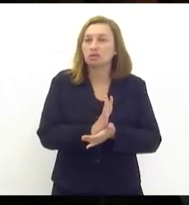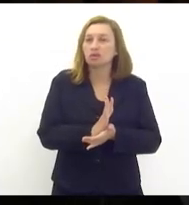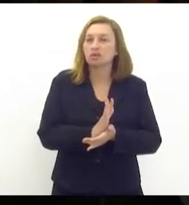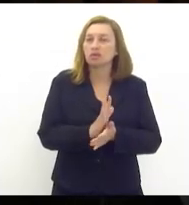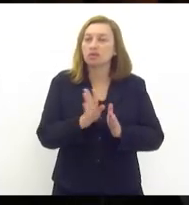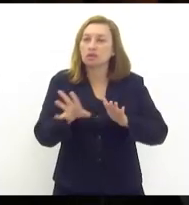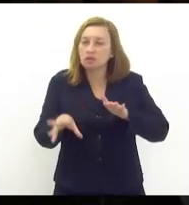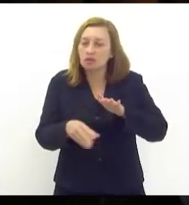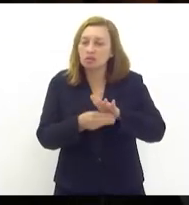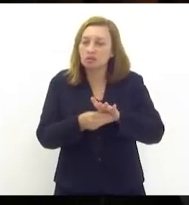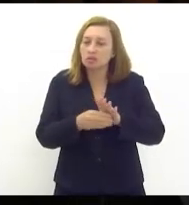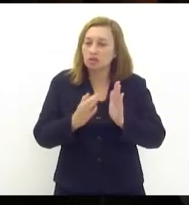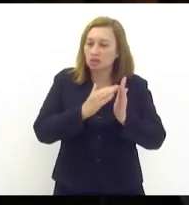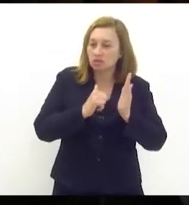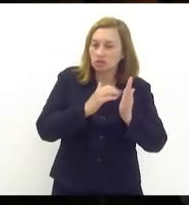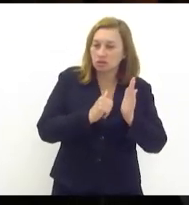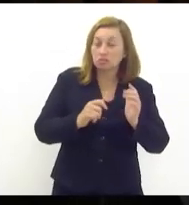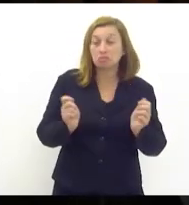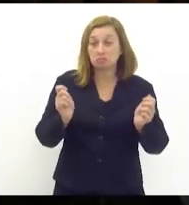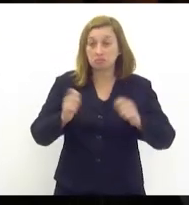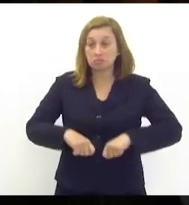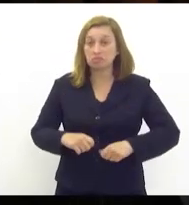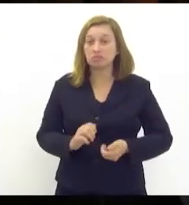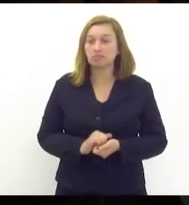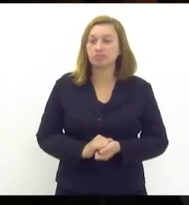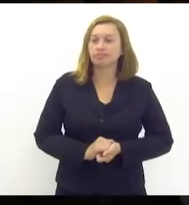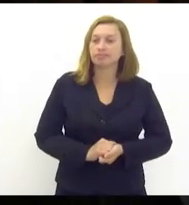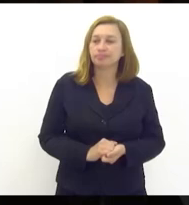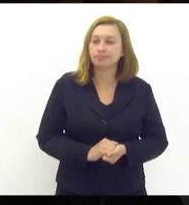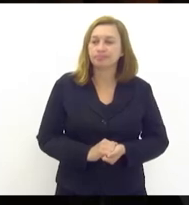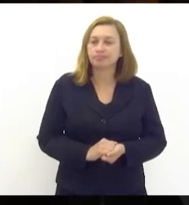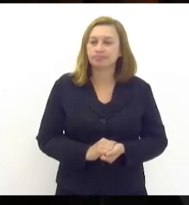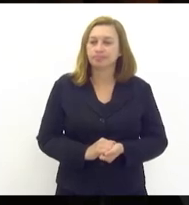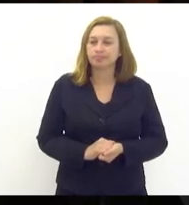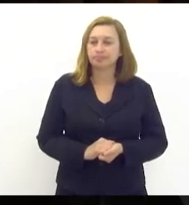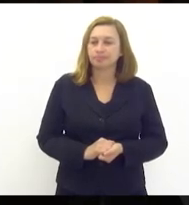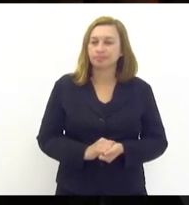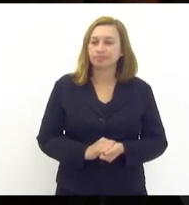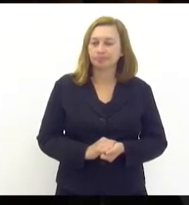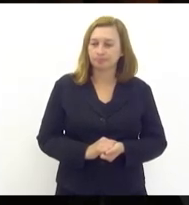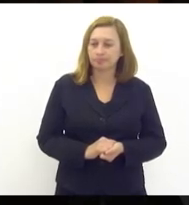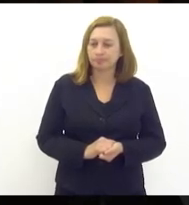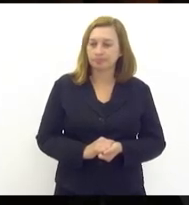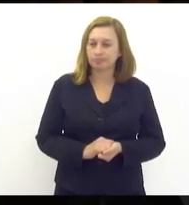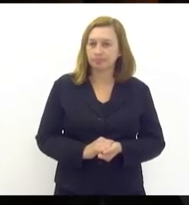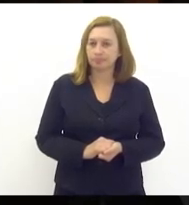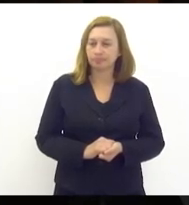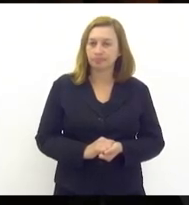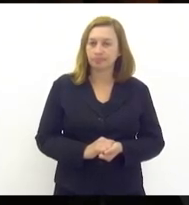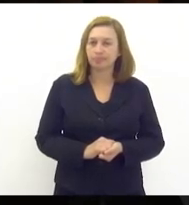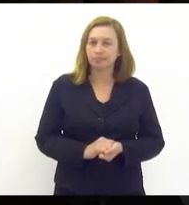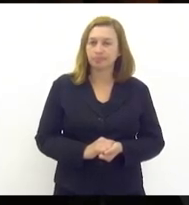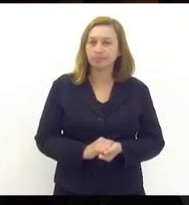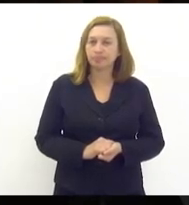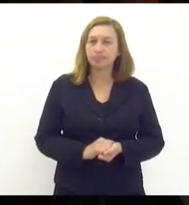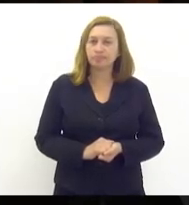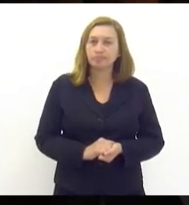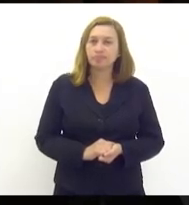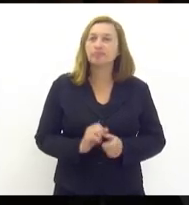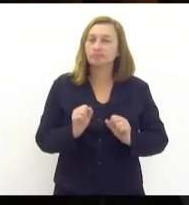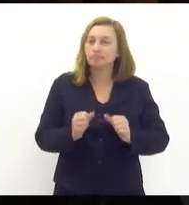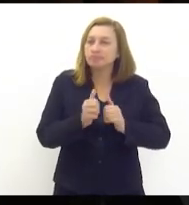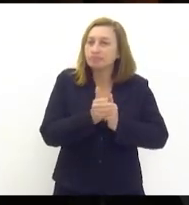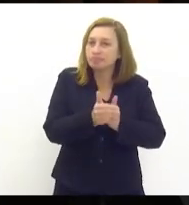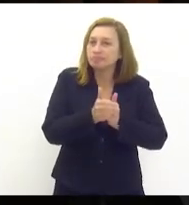possibilidades de ter essa prestação de serviço mas acho que esse é um debate que pode ser aprofundado que pode